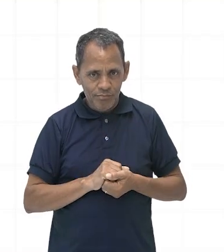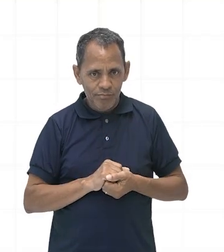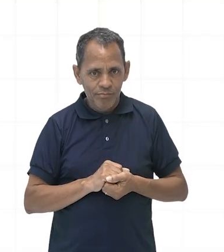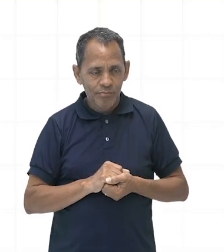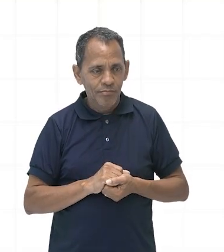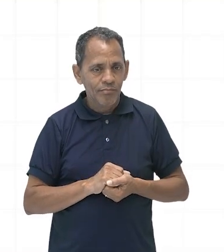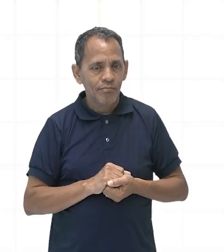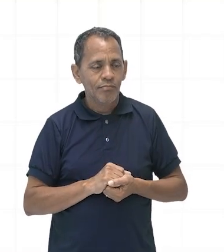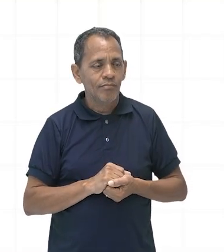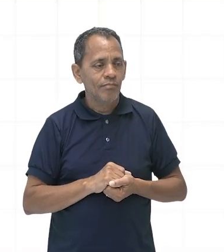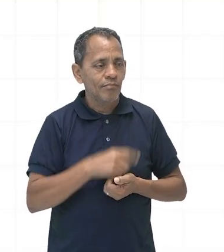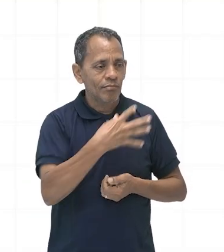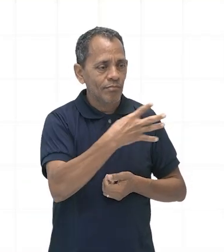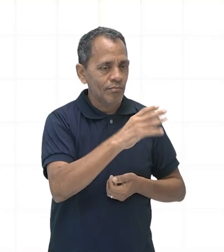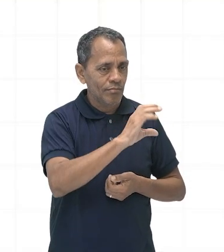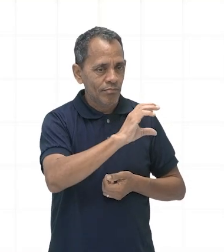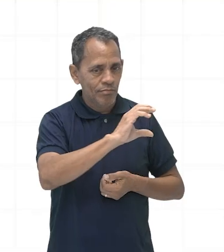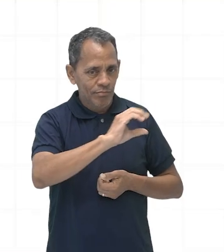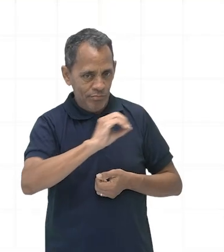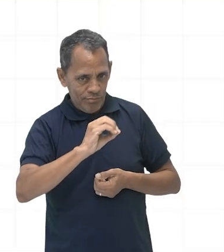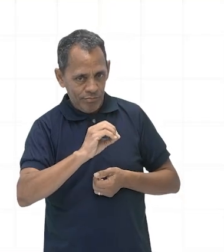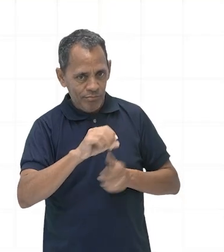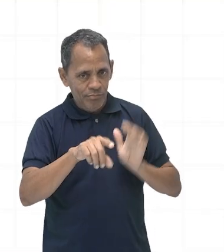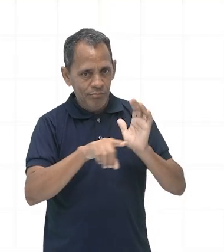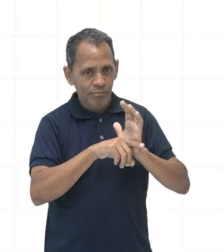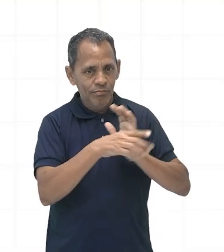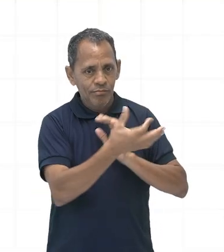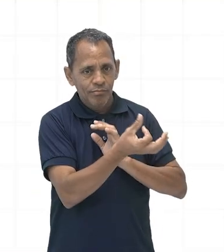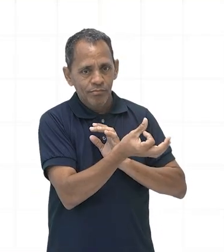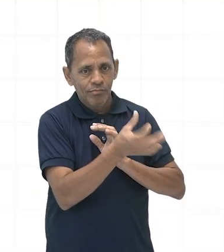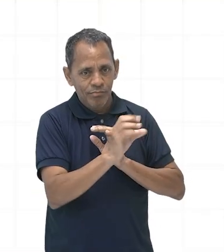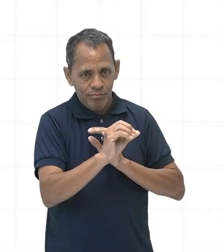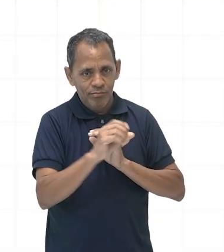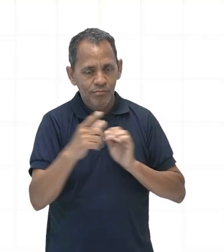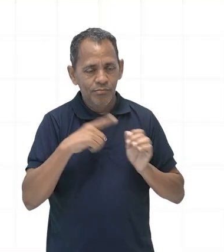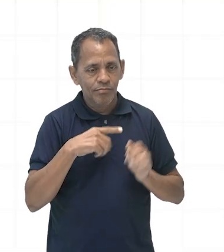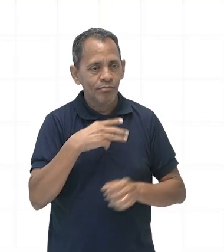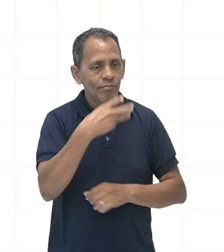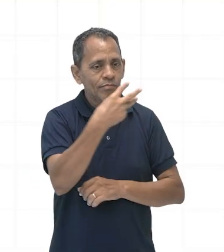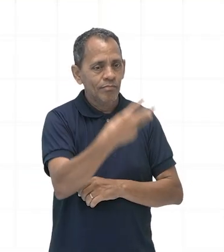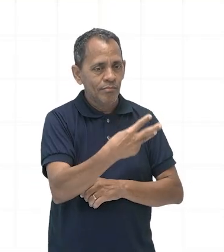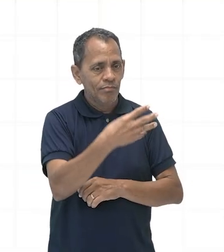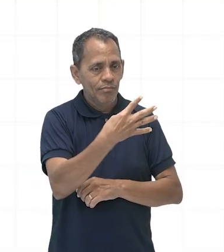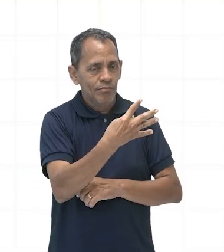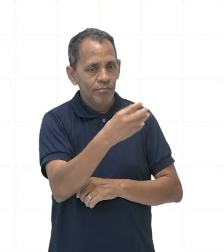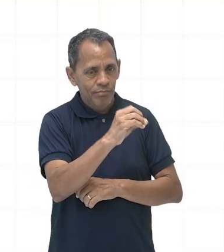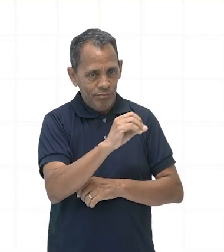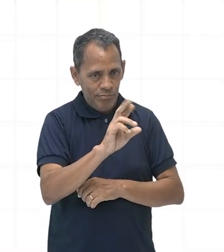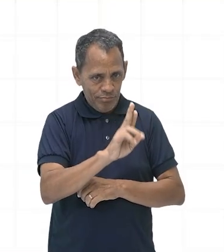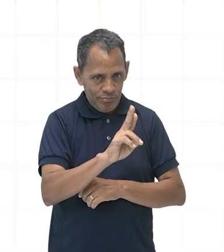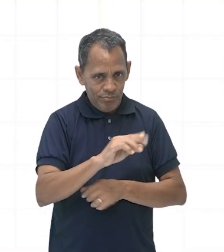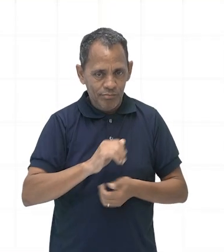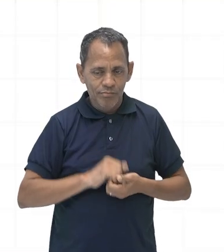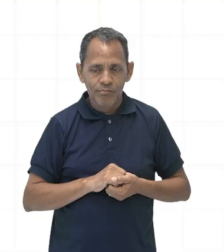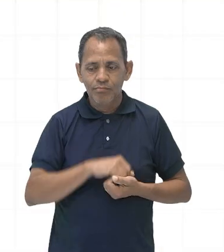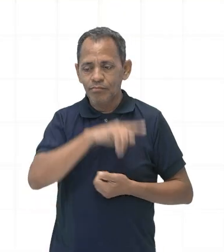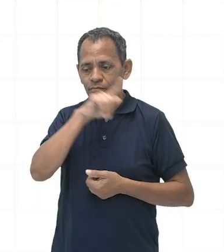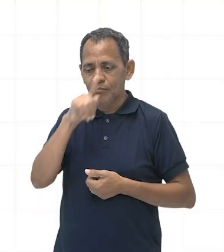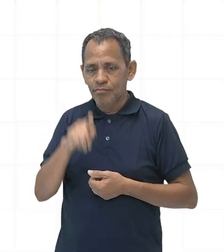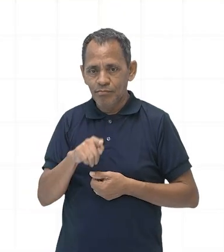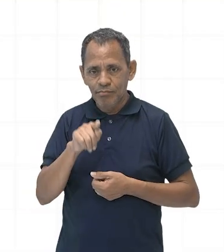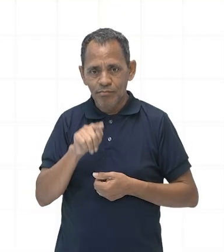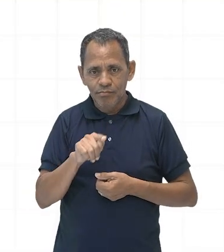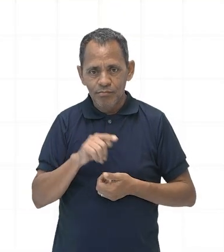final? Seria R$ 400 menos R$ 60, que nós vamos obter R$ 340.